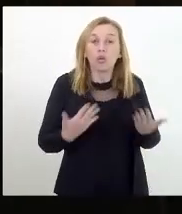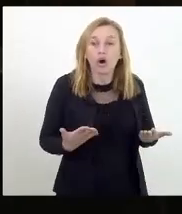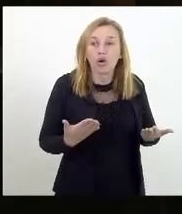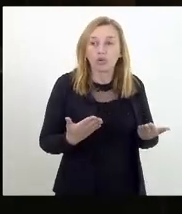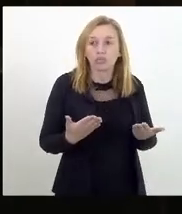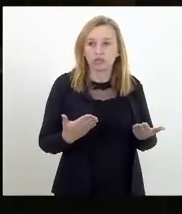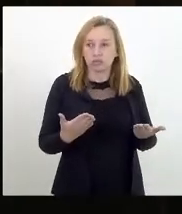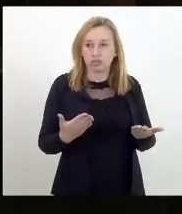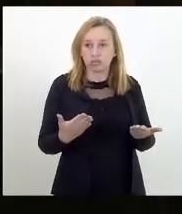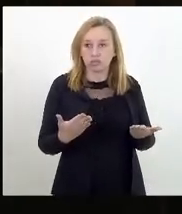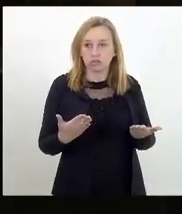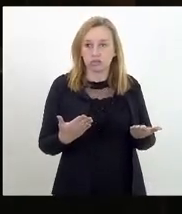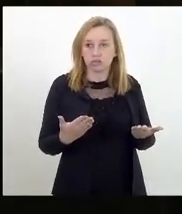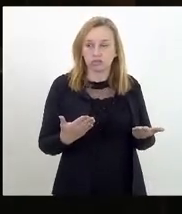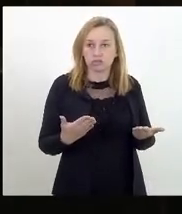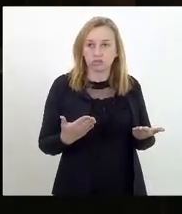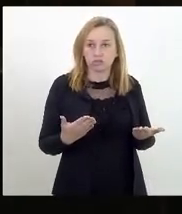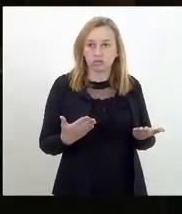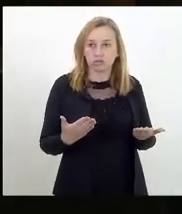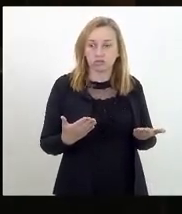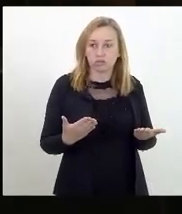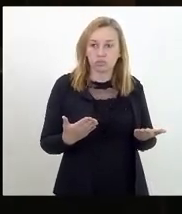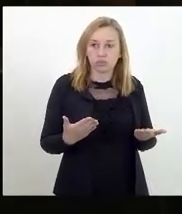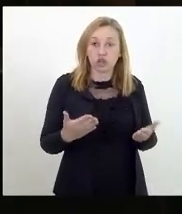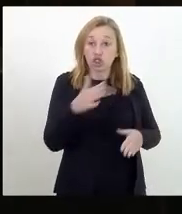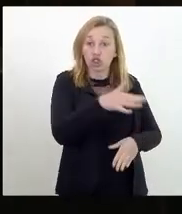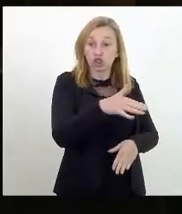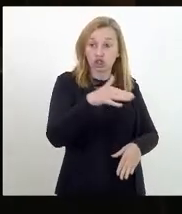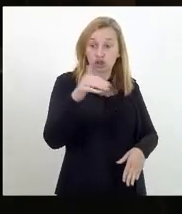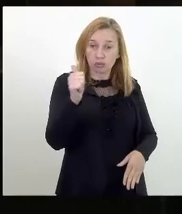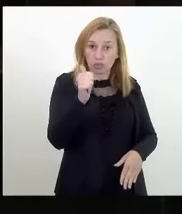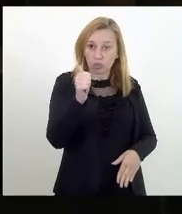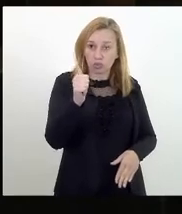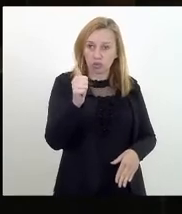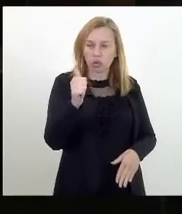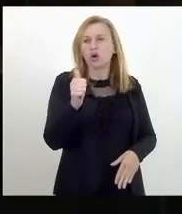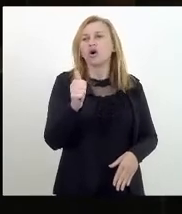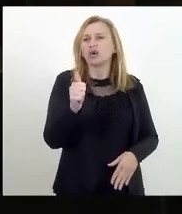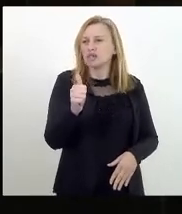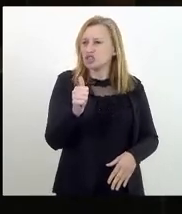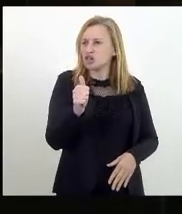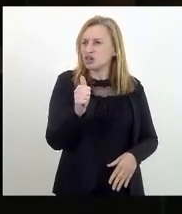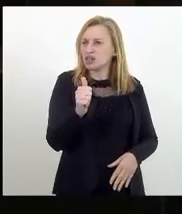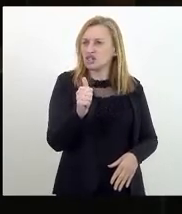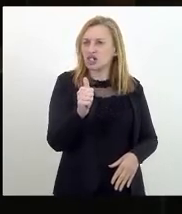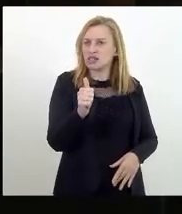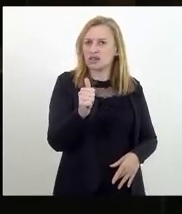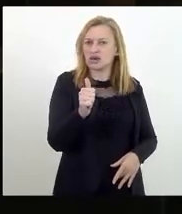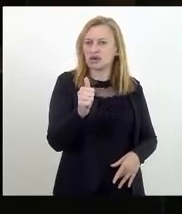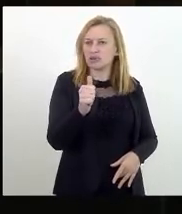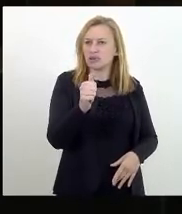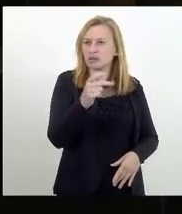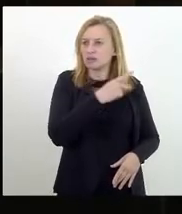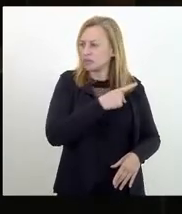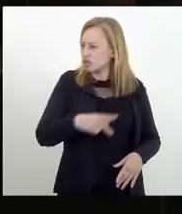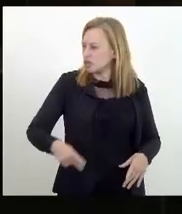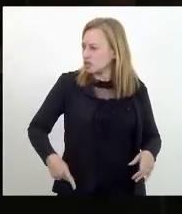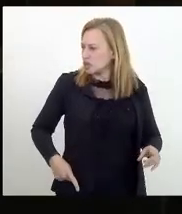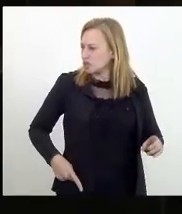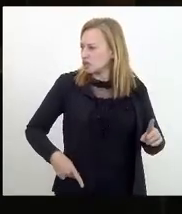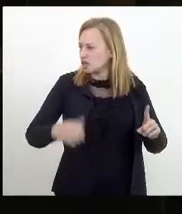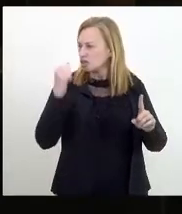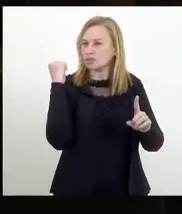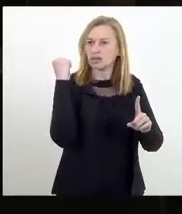indivíduo o que chamou o presidente de genocida que chamou o presidente de fascista